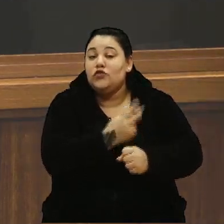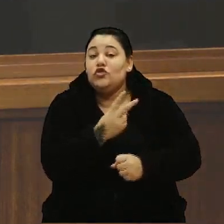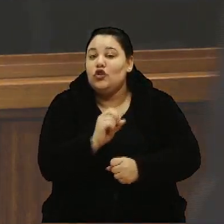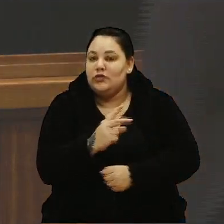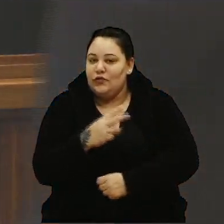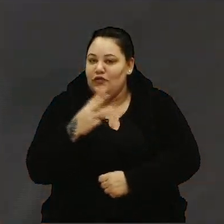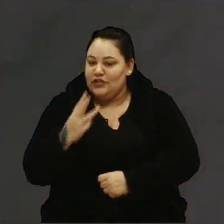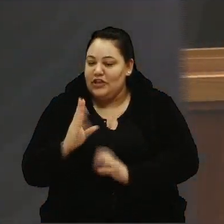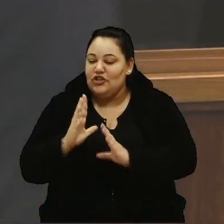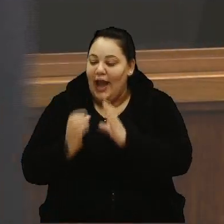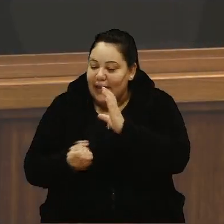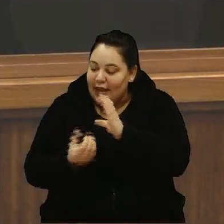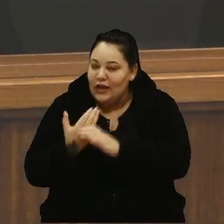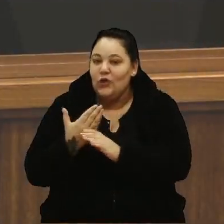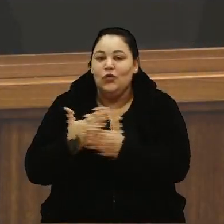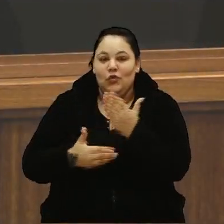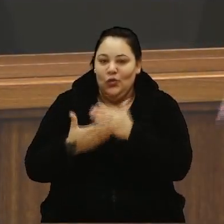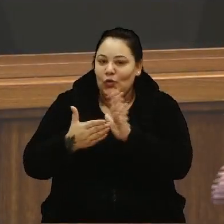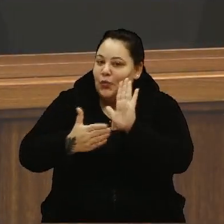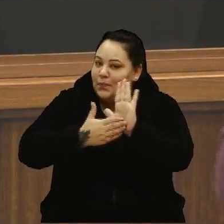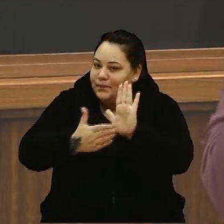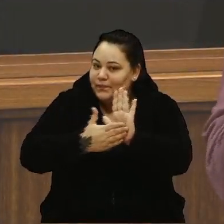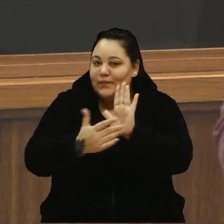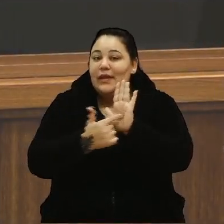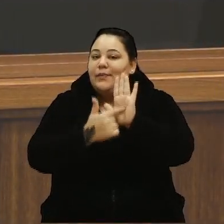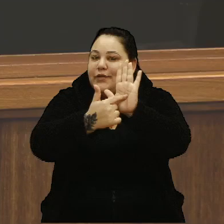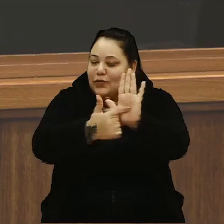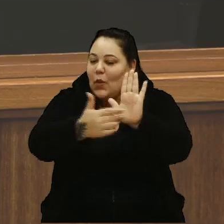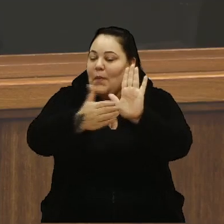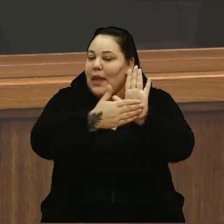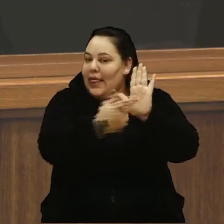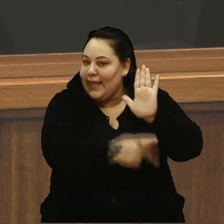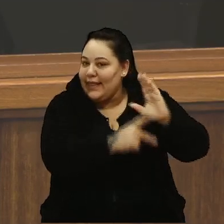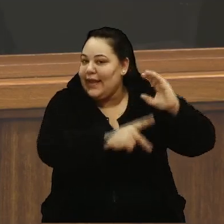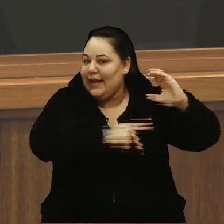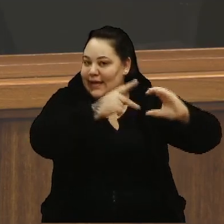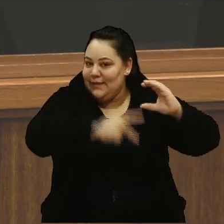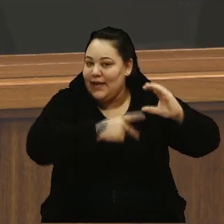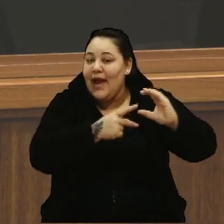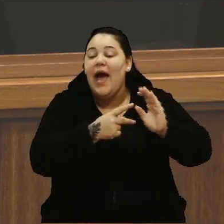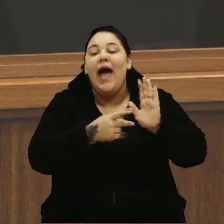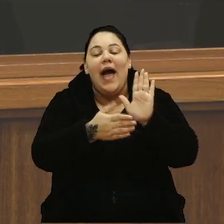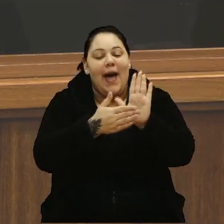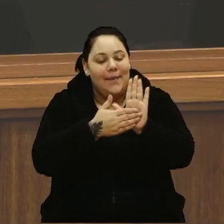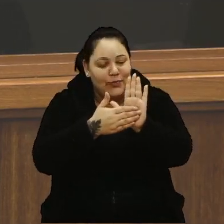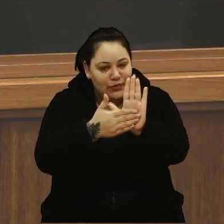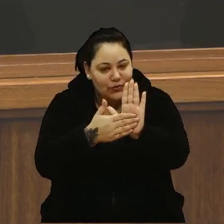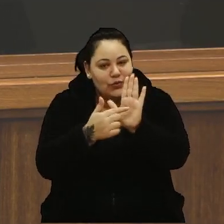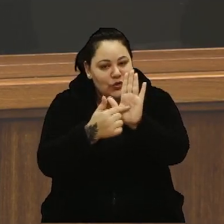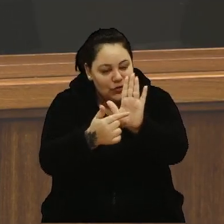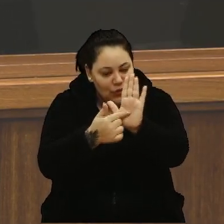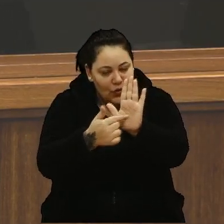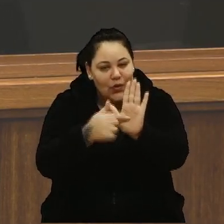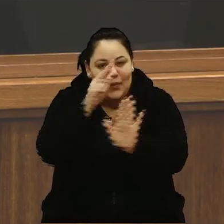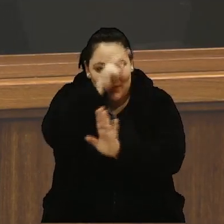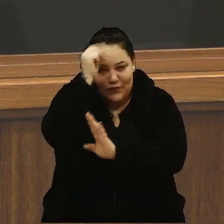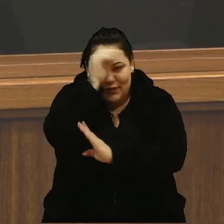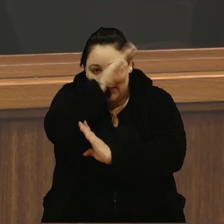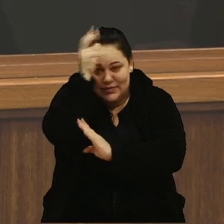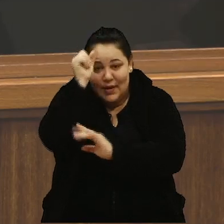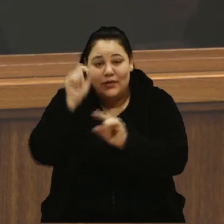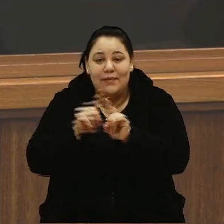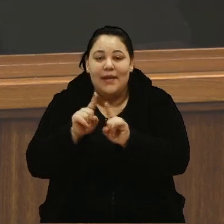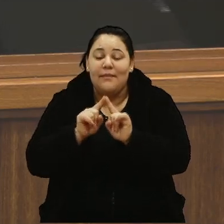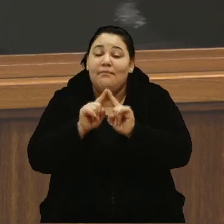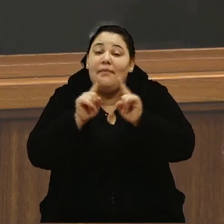2023, elaborou esse plano, apresentou esse plano nessa casa, apresentou esse plano ao prefeito municipal, mas que